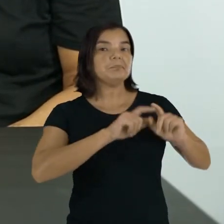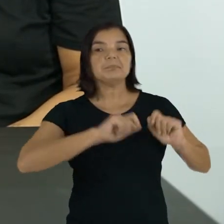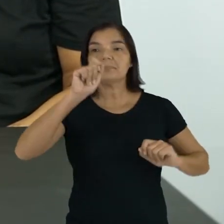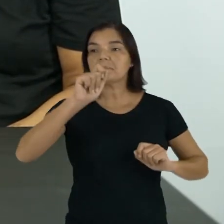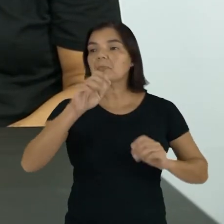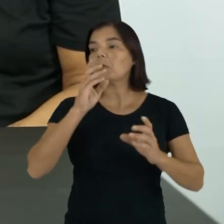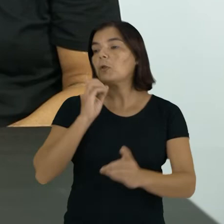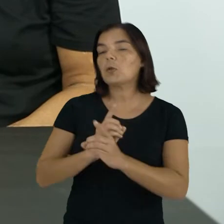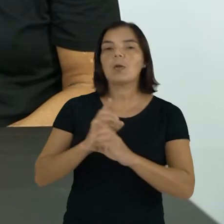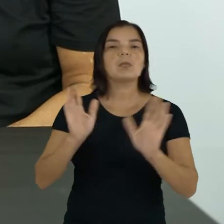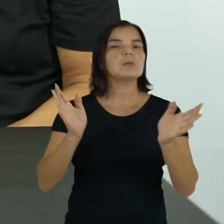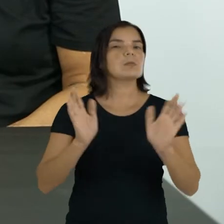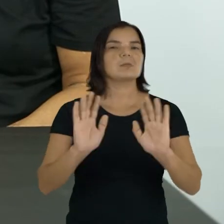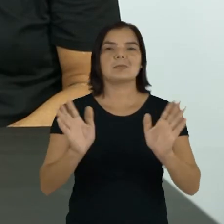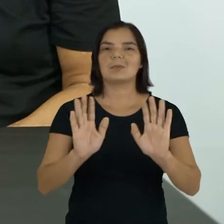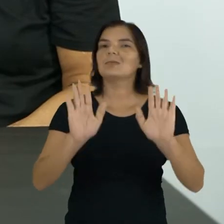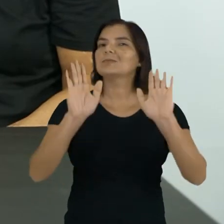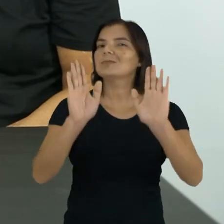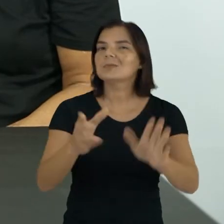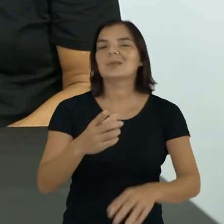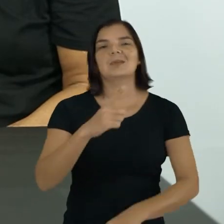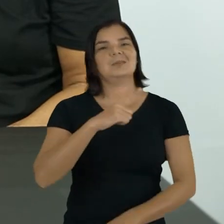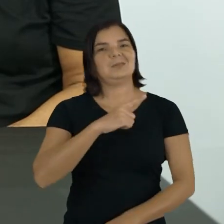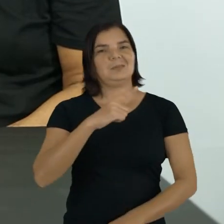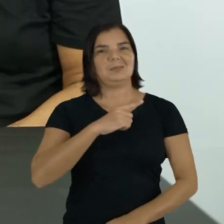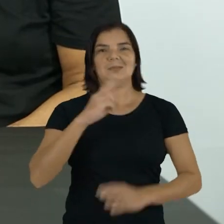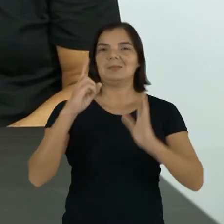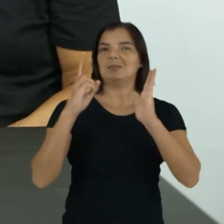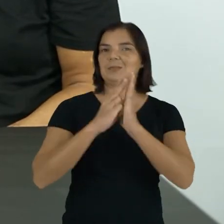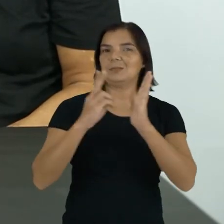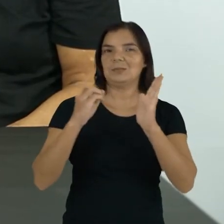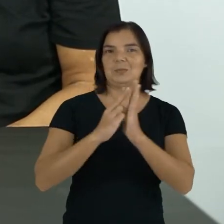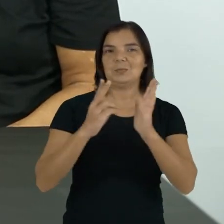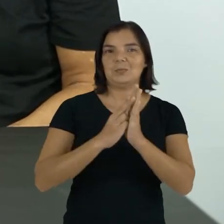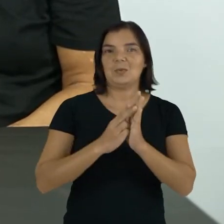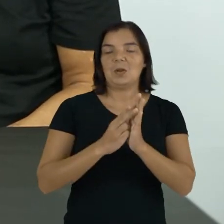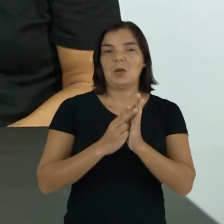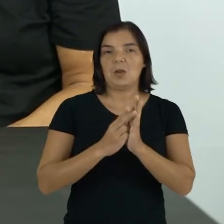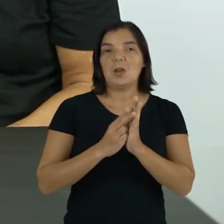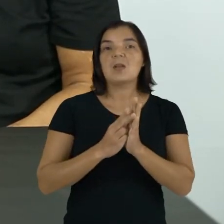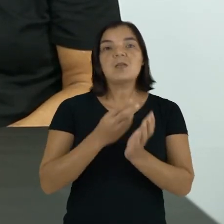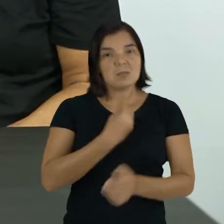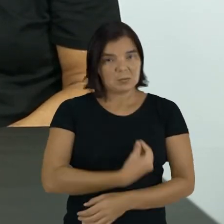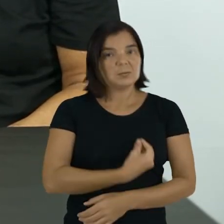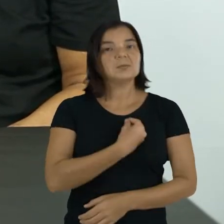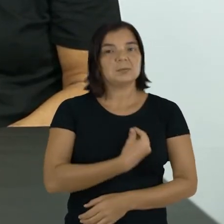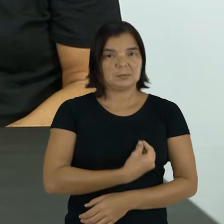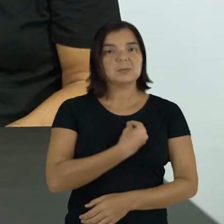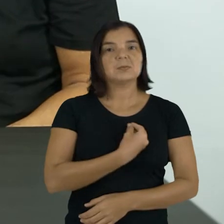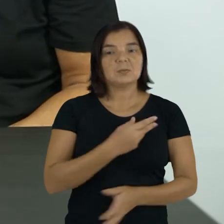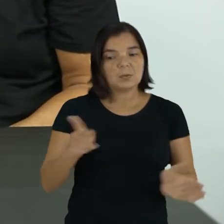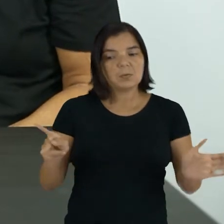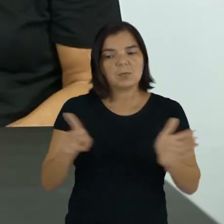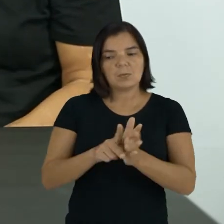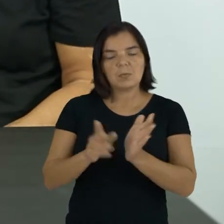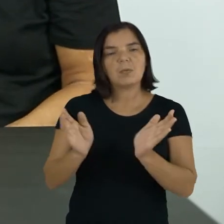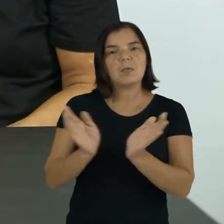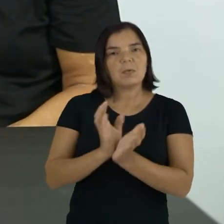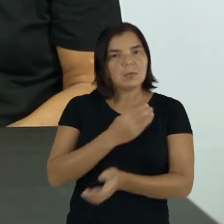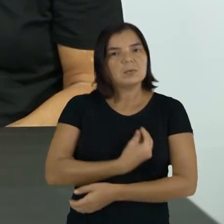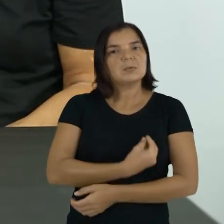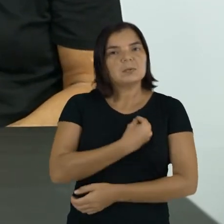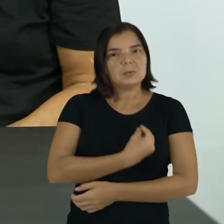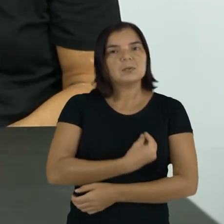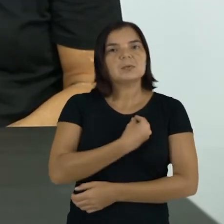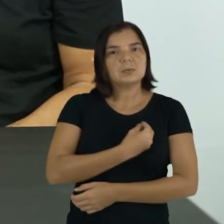já existia, já havia os índios, já havia os indígenas. E não existiam, não, eles existem, eles fazem parte da nossa vida, eles